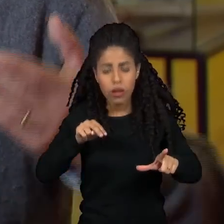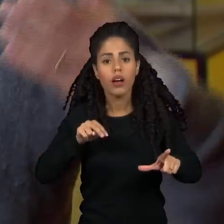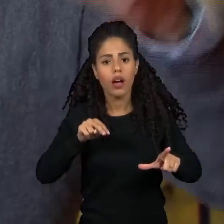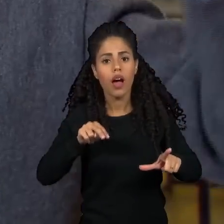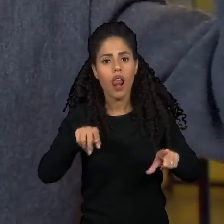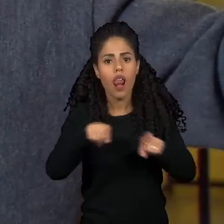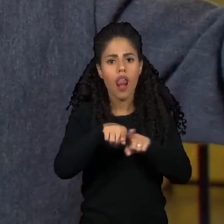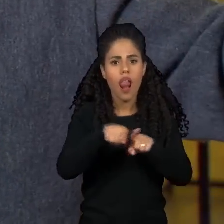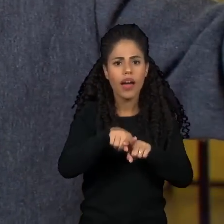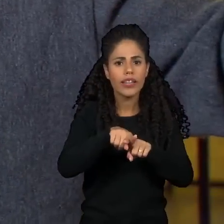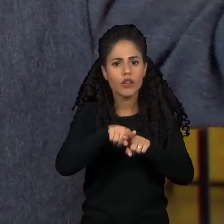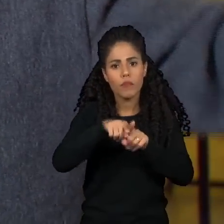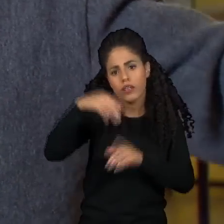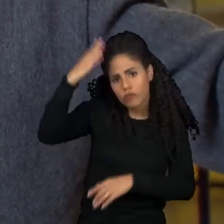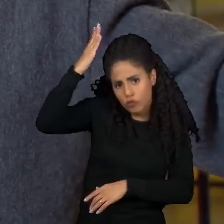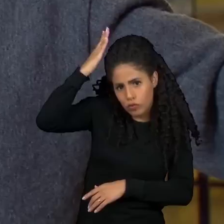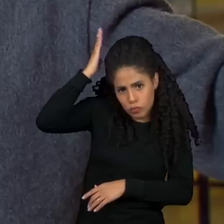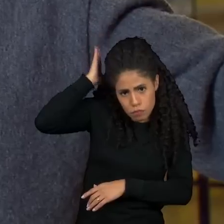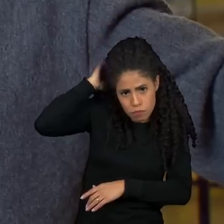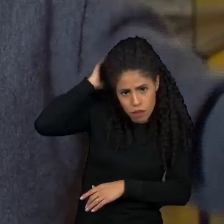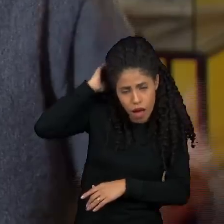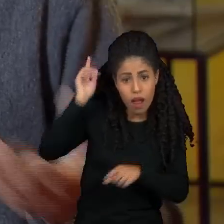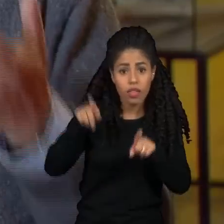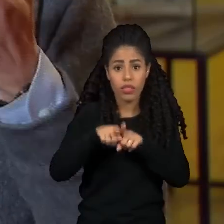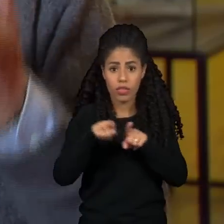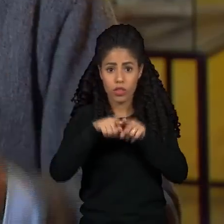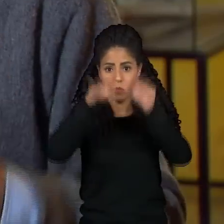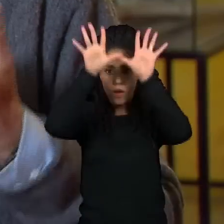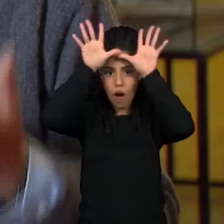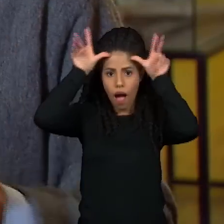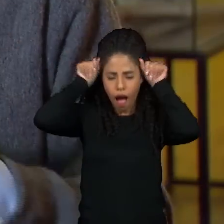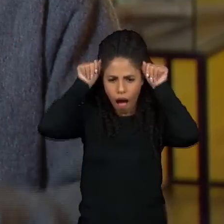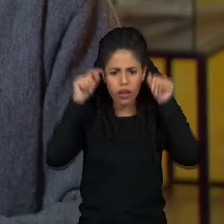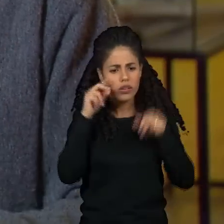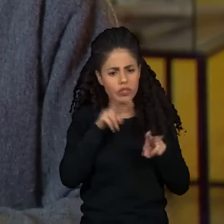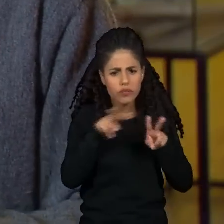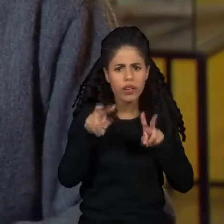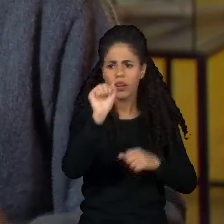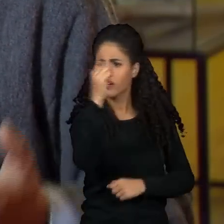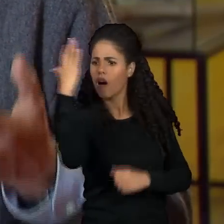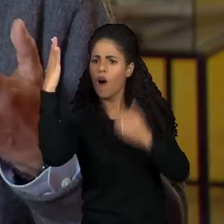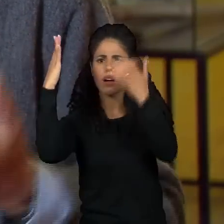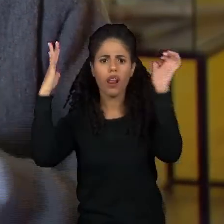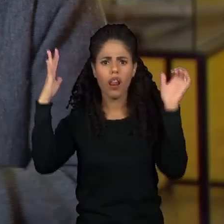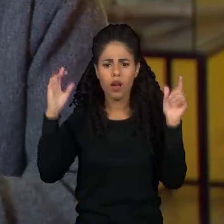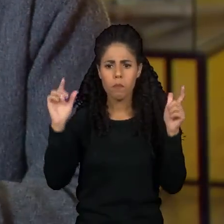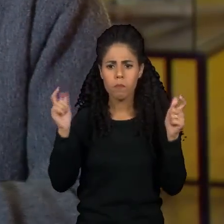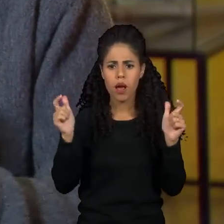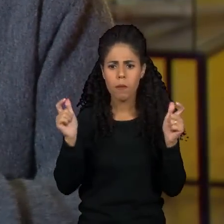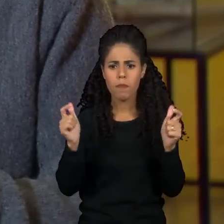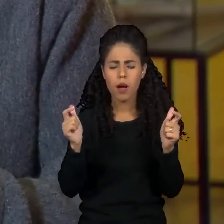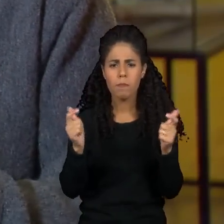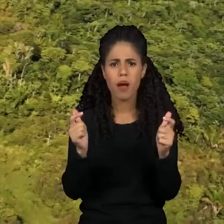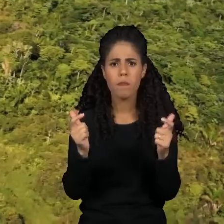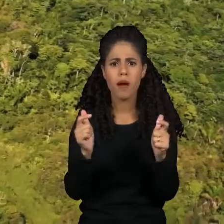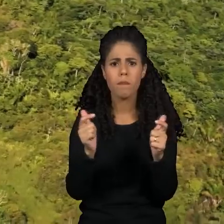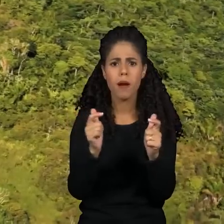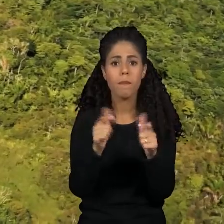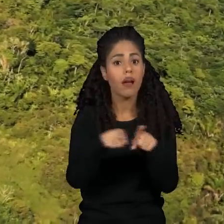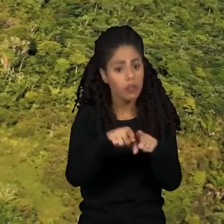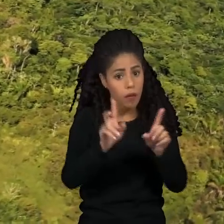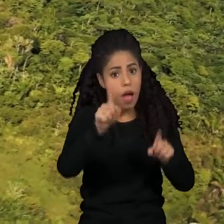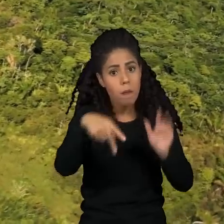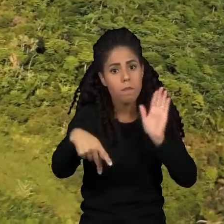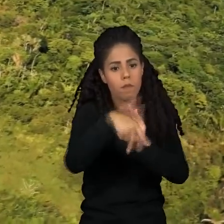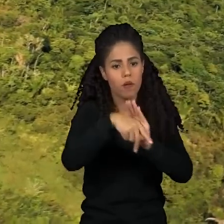Pará até o leste do Acre, a gente vai ver que o que sobrou de floresta em pé hoje em dia é basicamente terra indígena. A gente